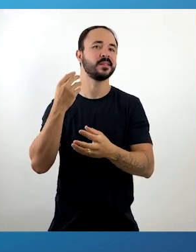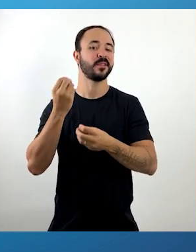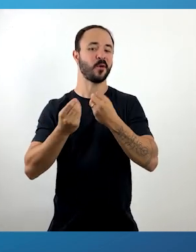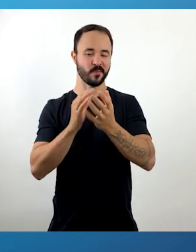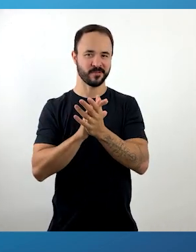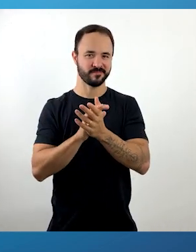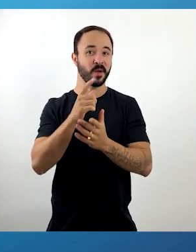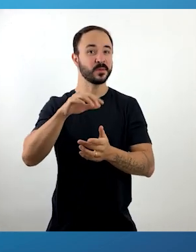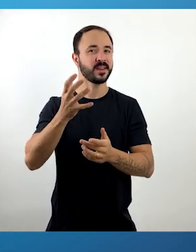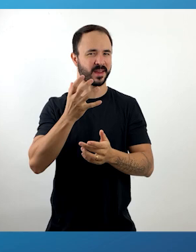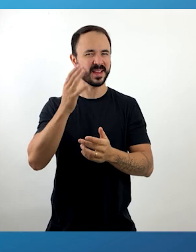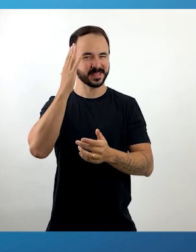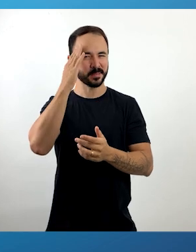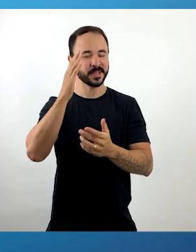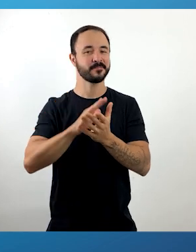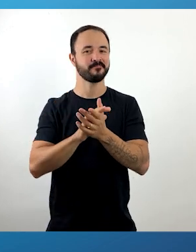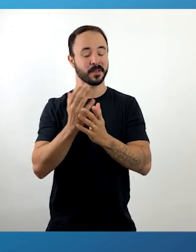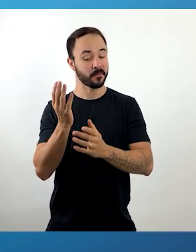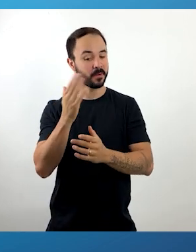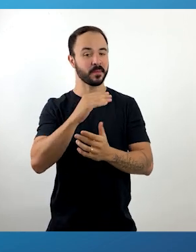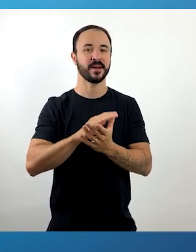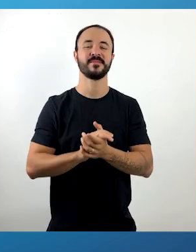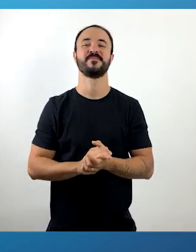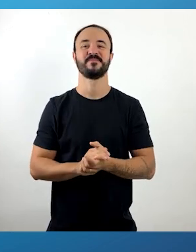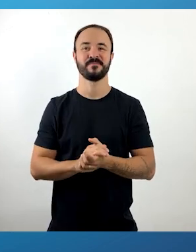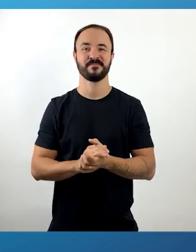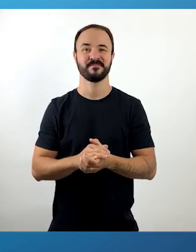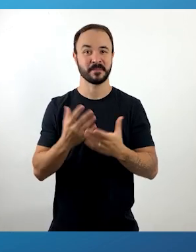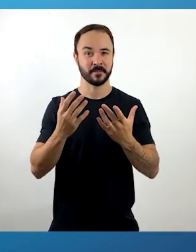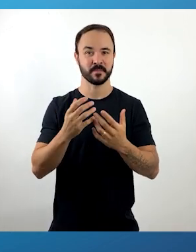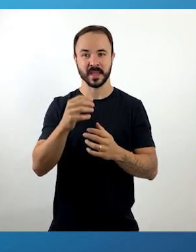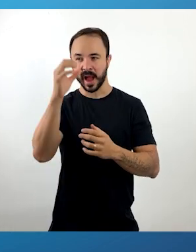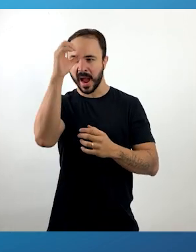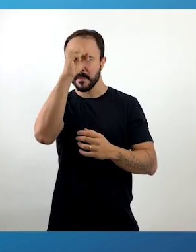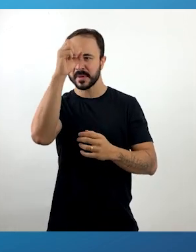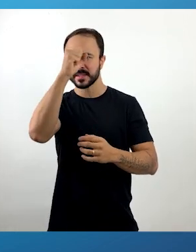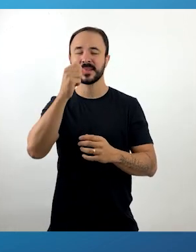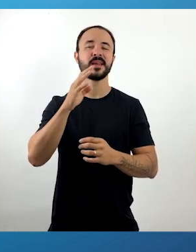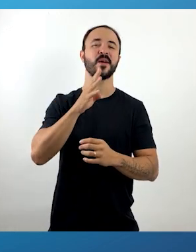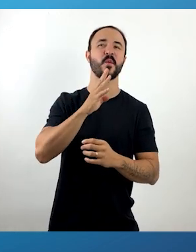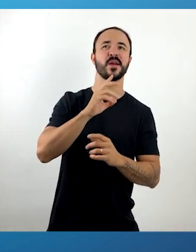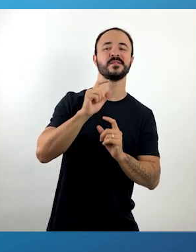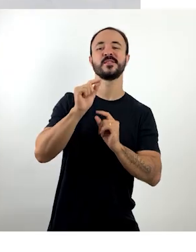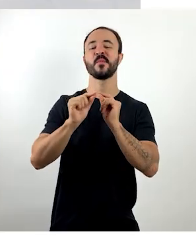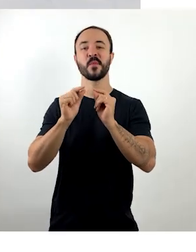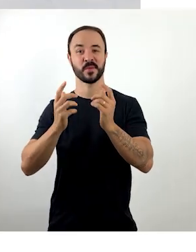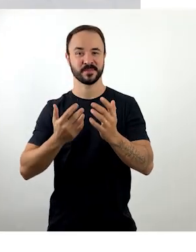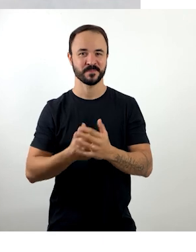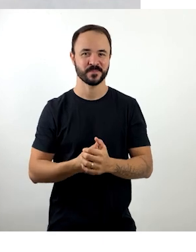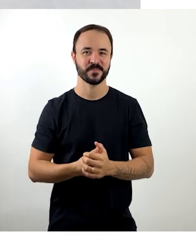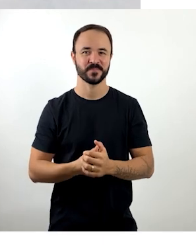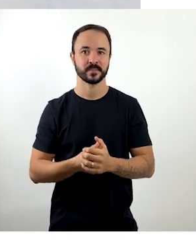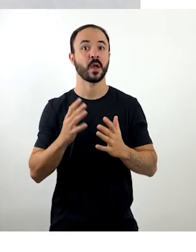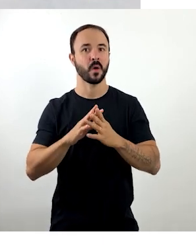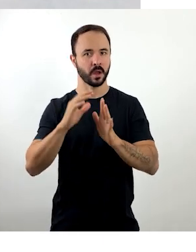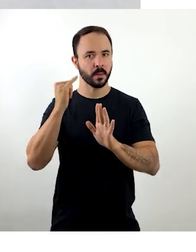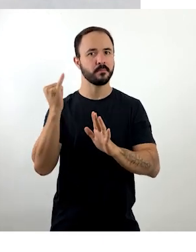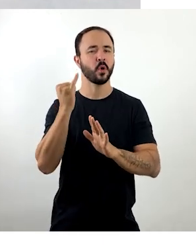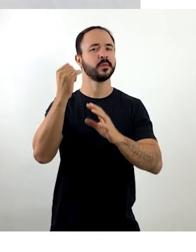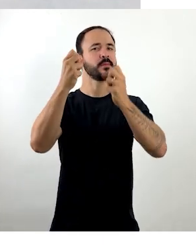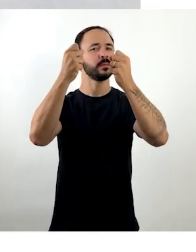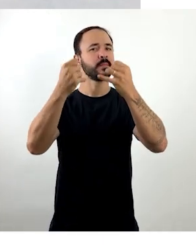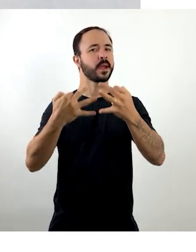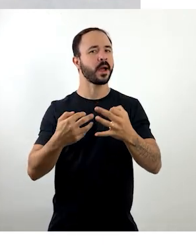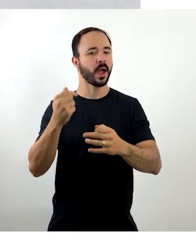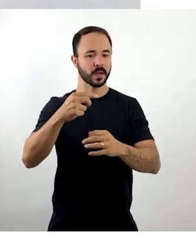e de conhecer um pouquinho comigo então vamos lá vamos conhecer um pouquinho do skate é importante a gente destacar